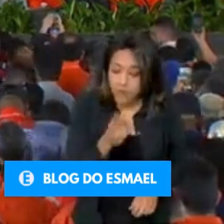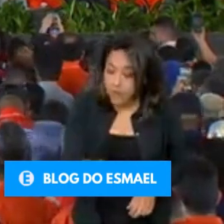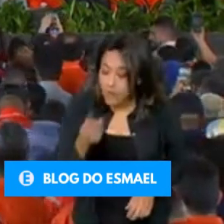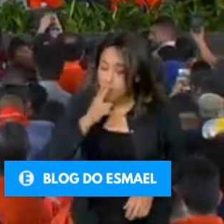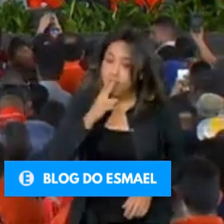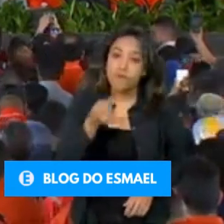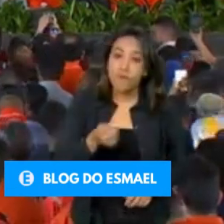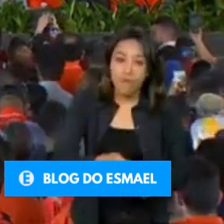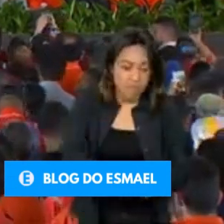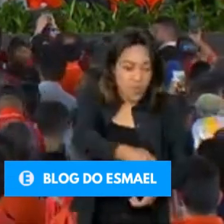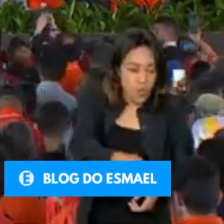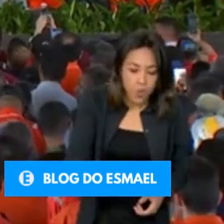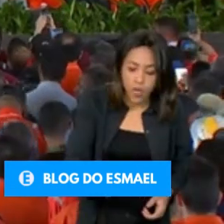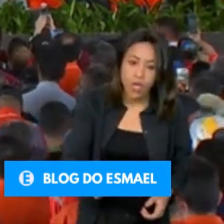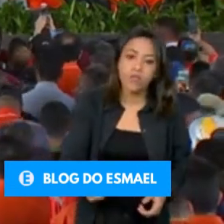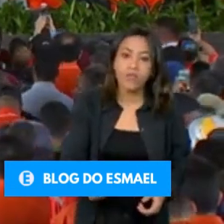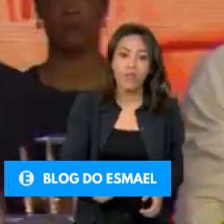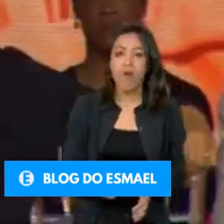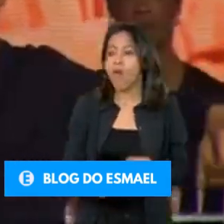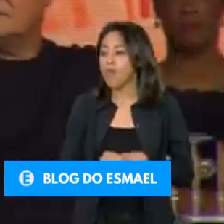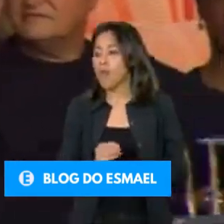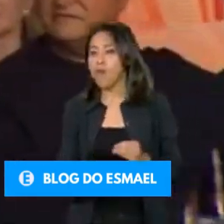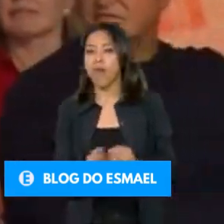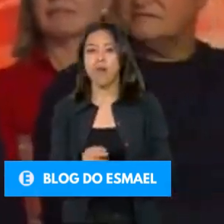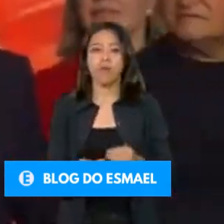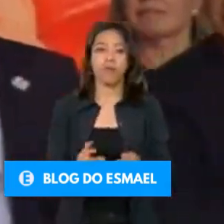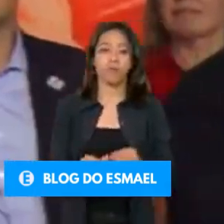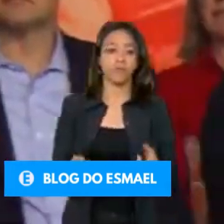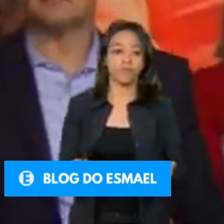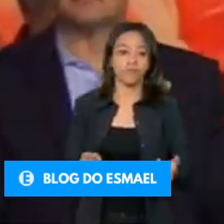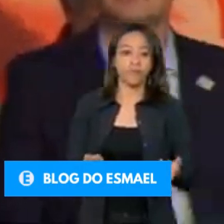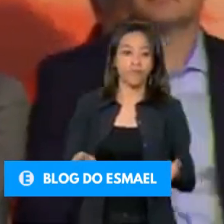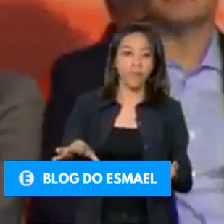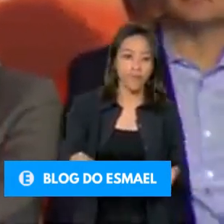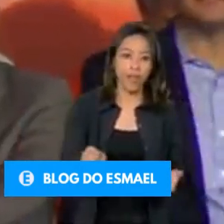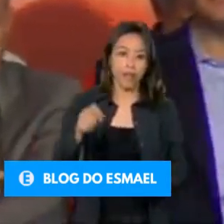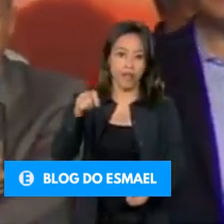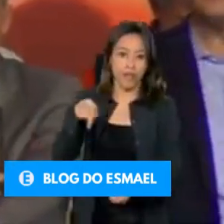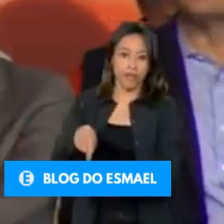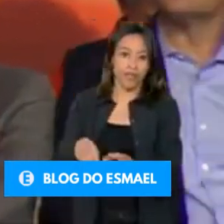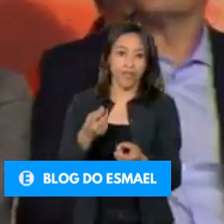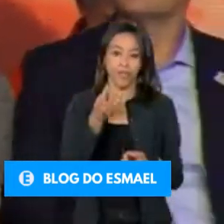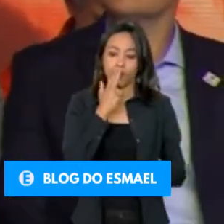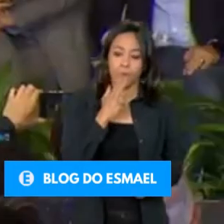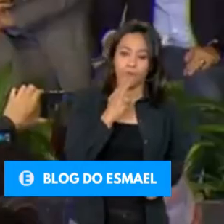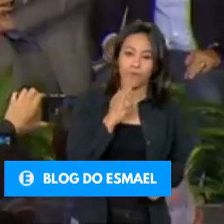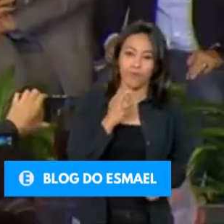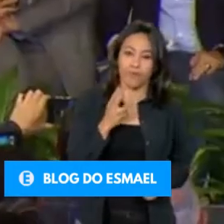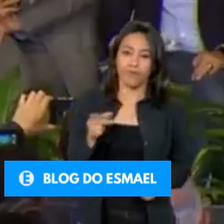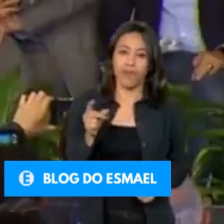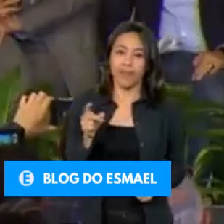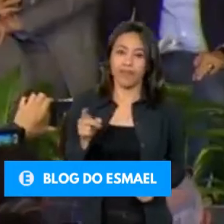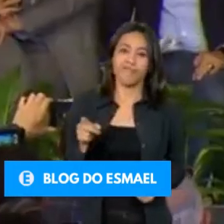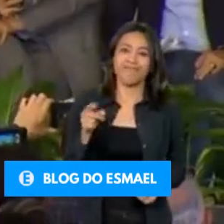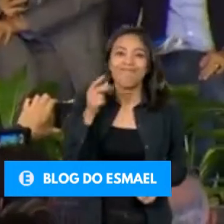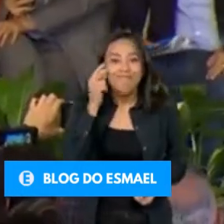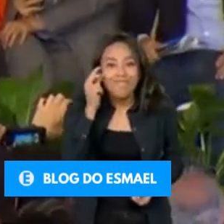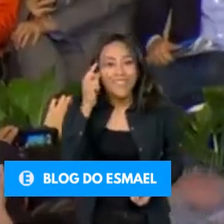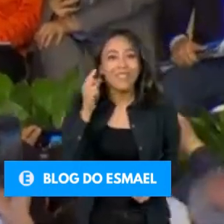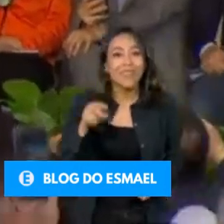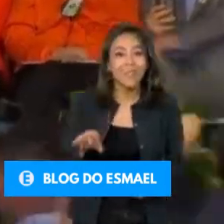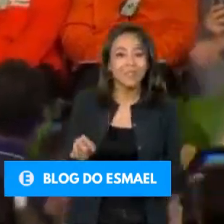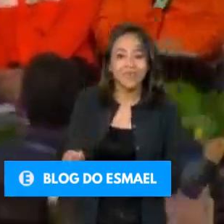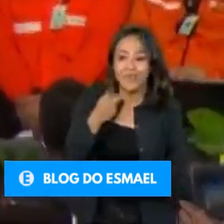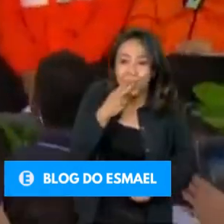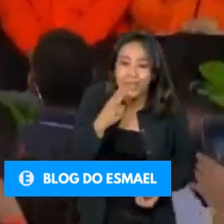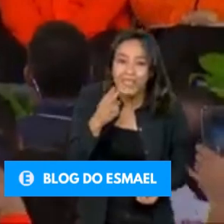E catava escondido, cortava o filtro e tocava fogo no lugar do filtro e colocava a boca no lugar que o cara tinha queimado. Ou